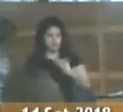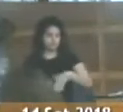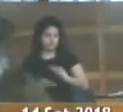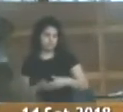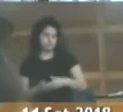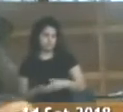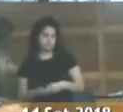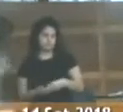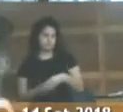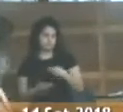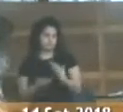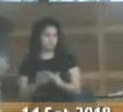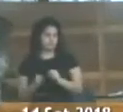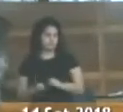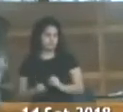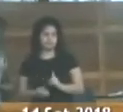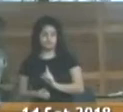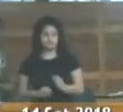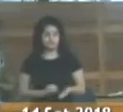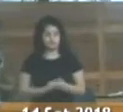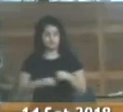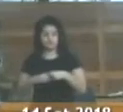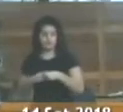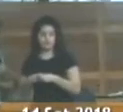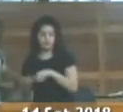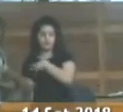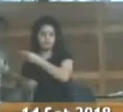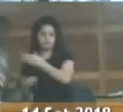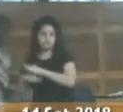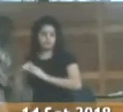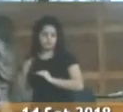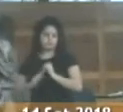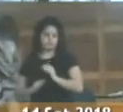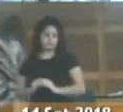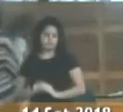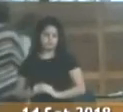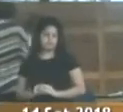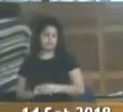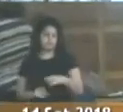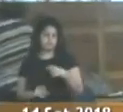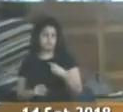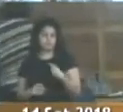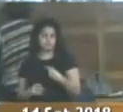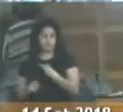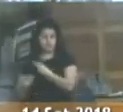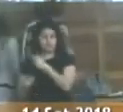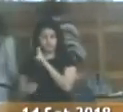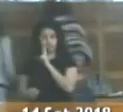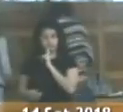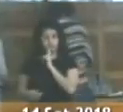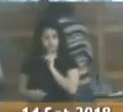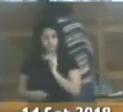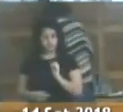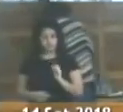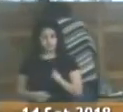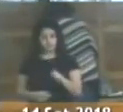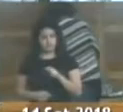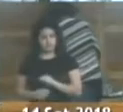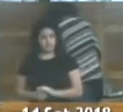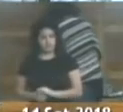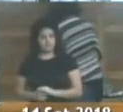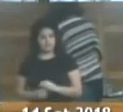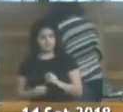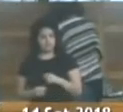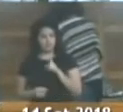não encaminhou outro profissional. E, ao que tudo indica, nem vai encaminhar. A justificativa que eu recebi é que só são obrigados a dar uma